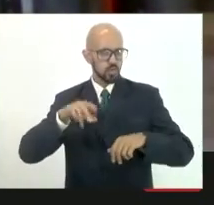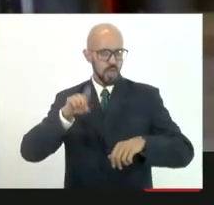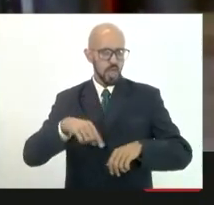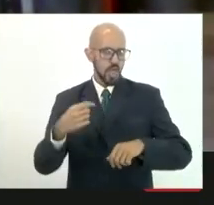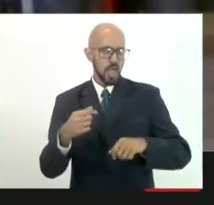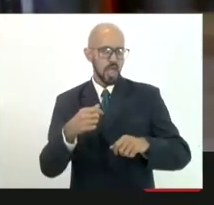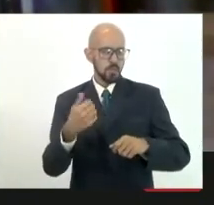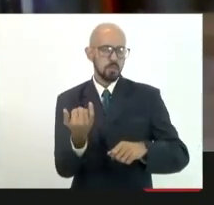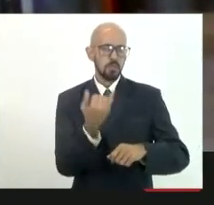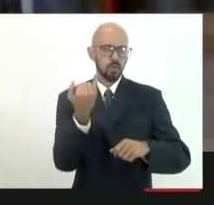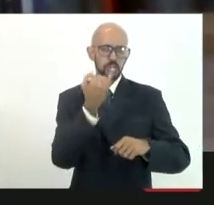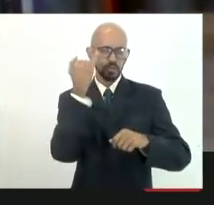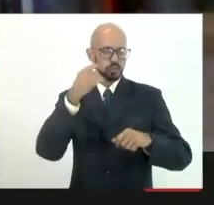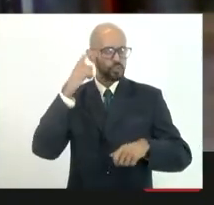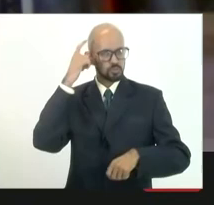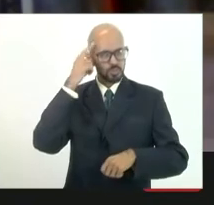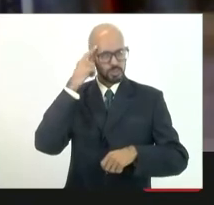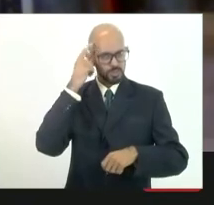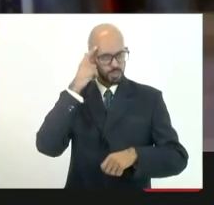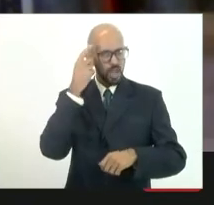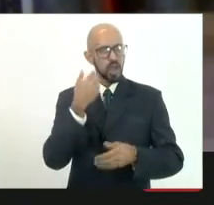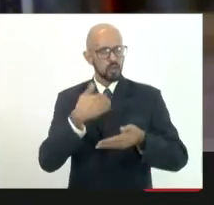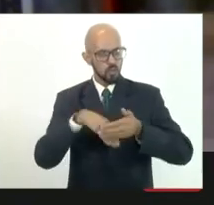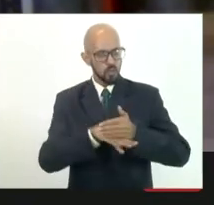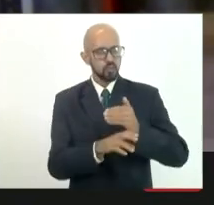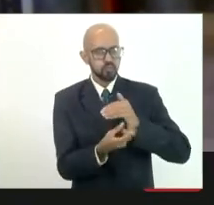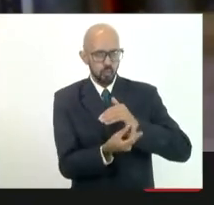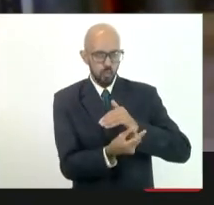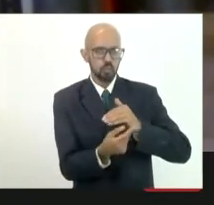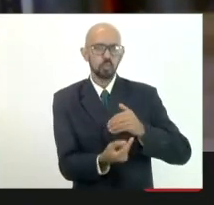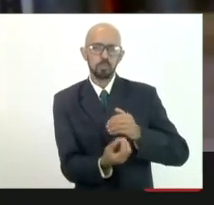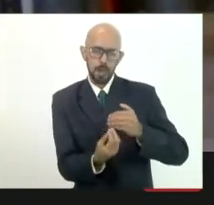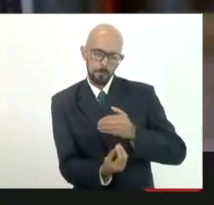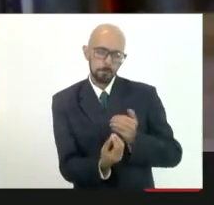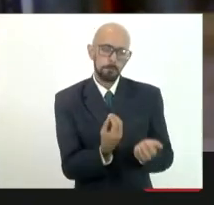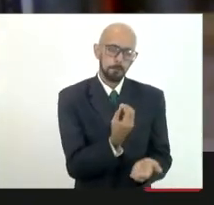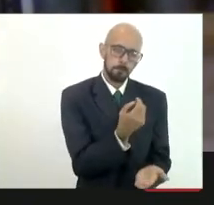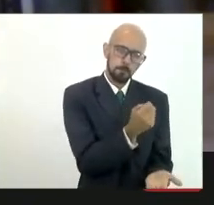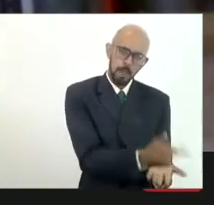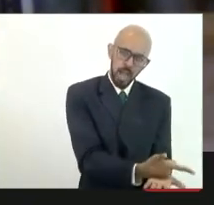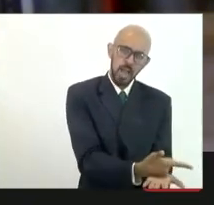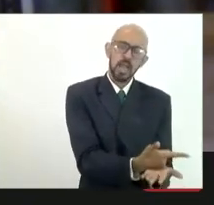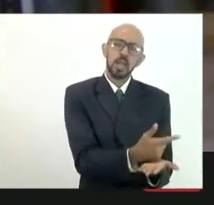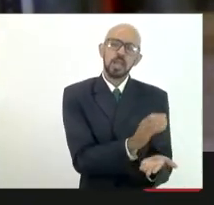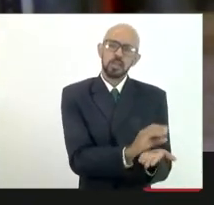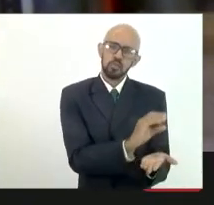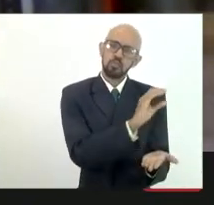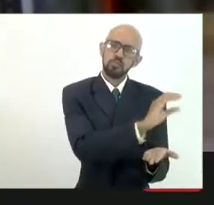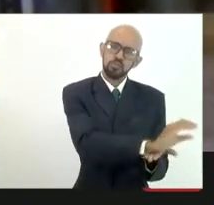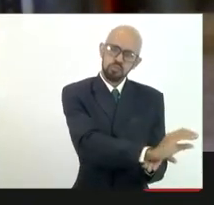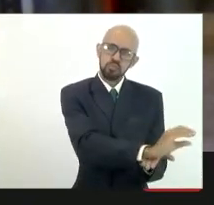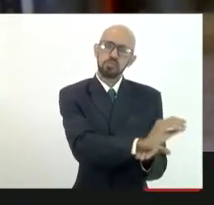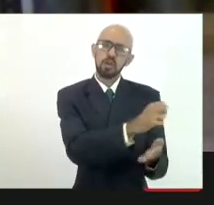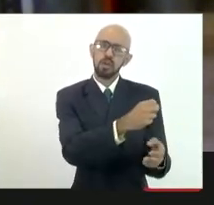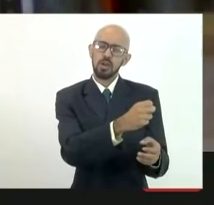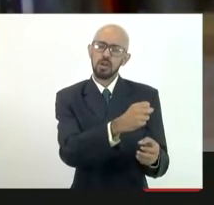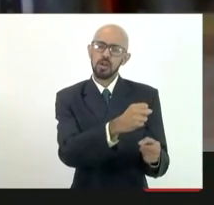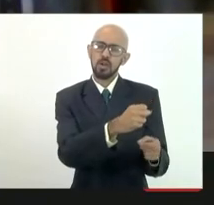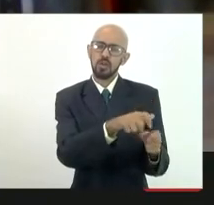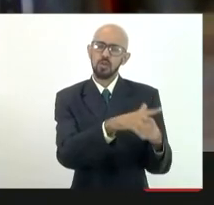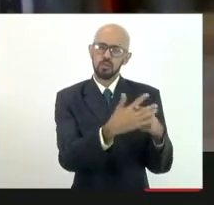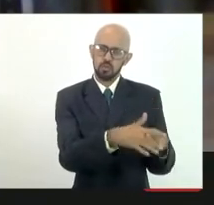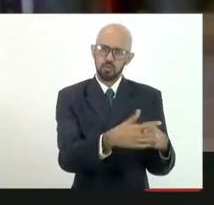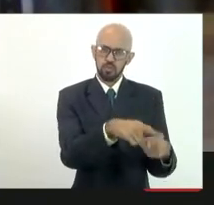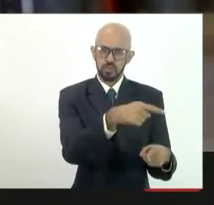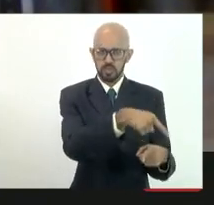fundamental pensar em fundos de reparação, em mecanismos de destinação de recursos para esse tipo